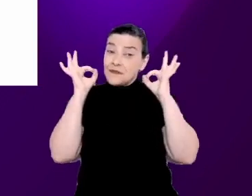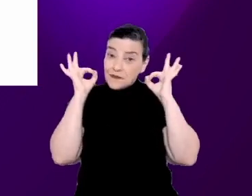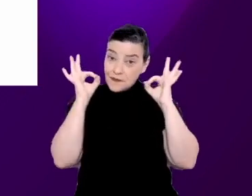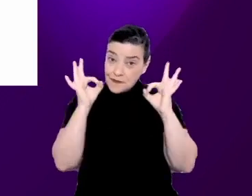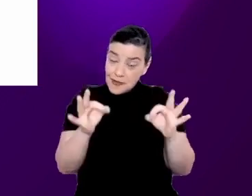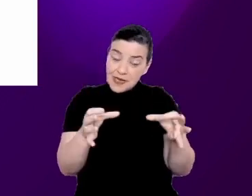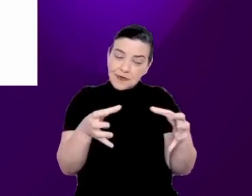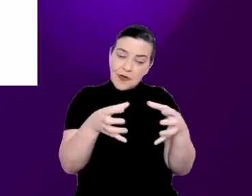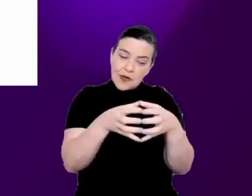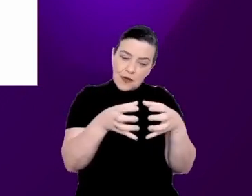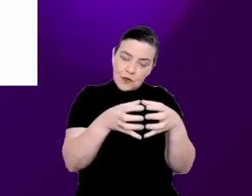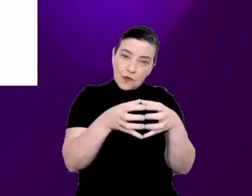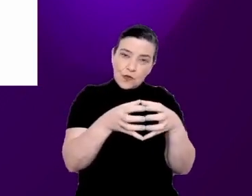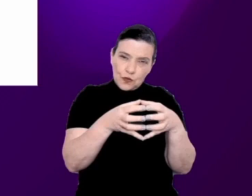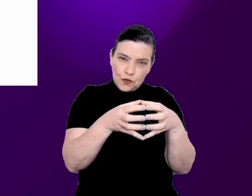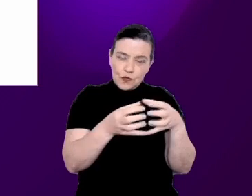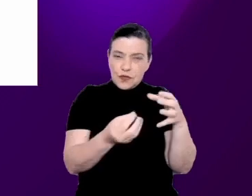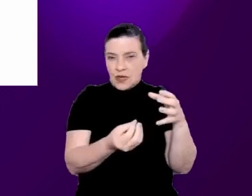das atividades,